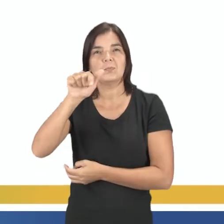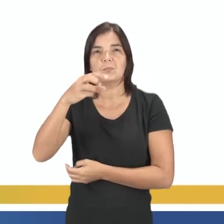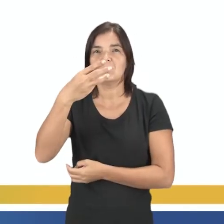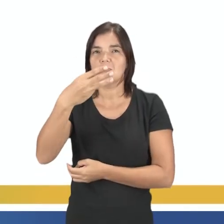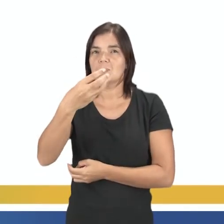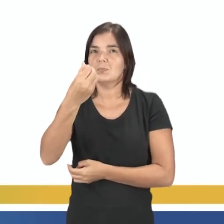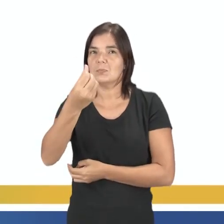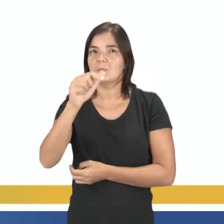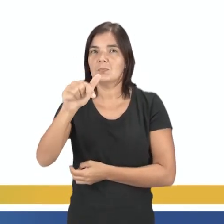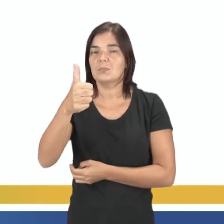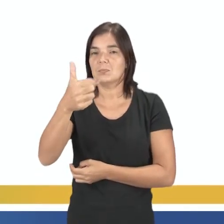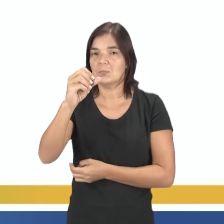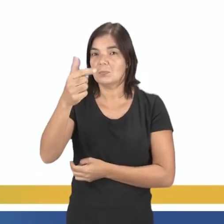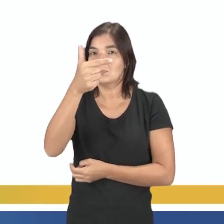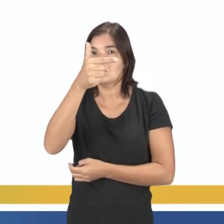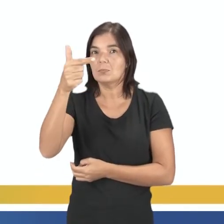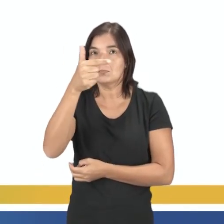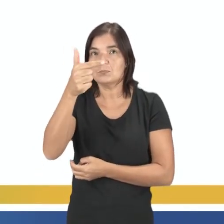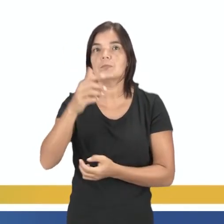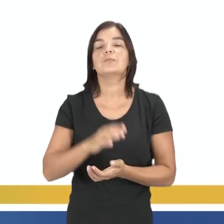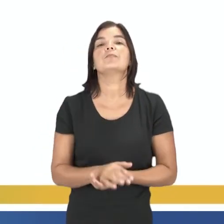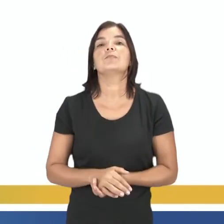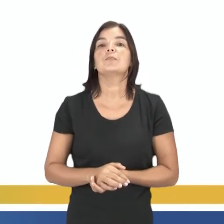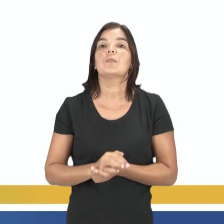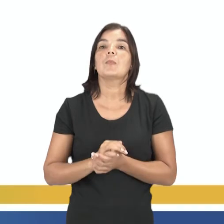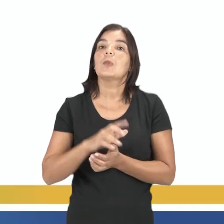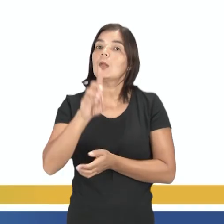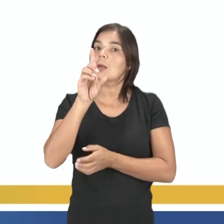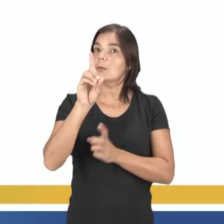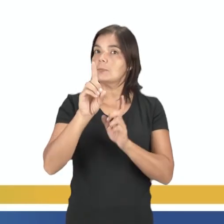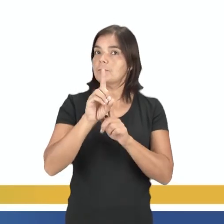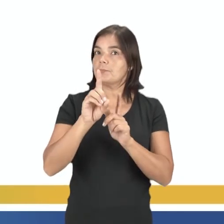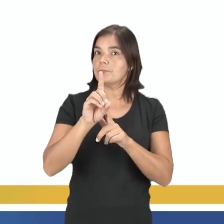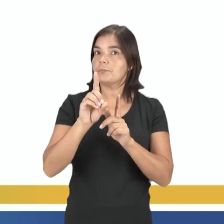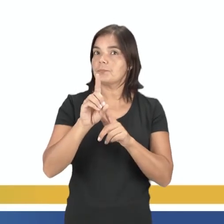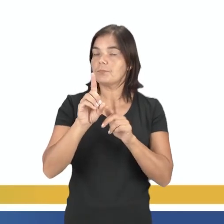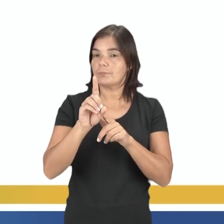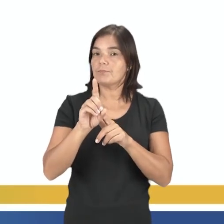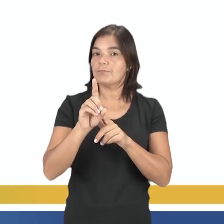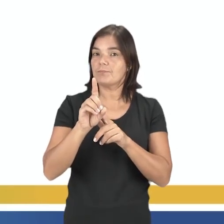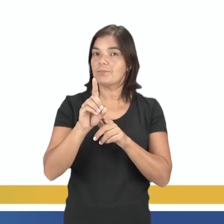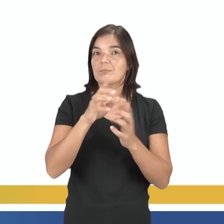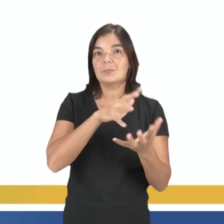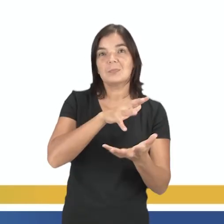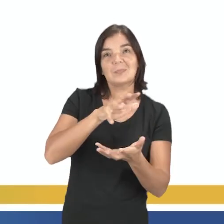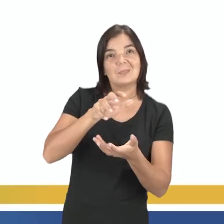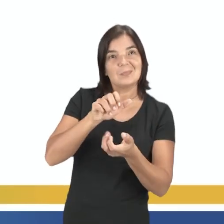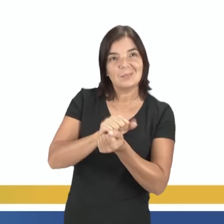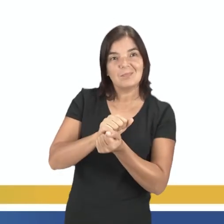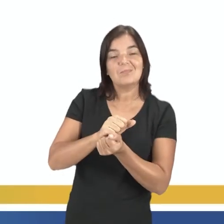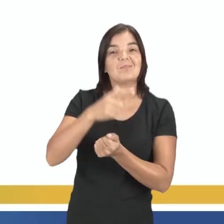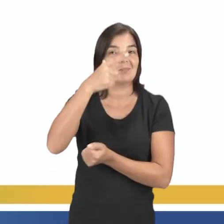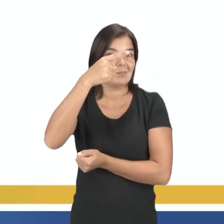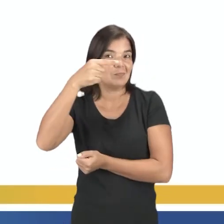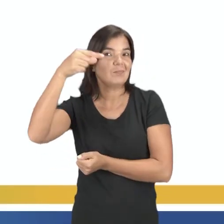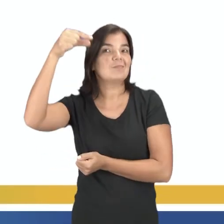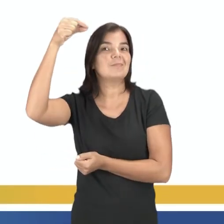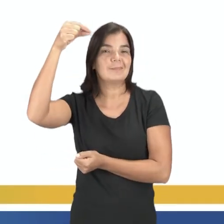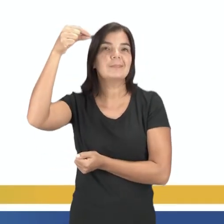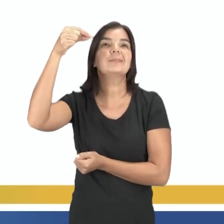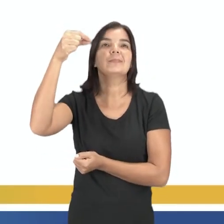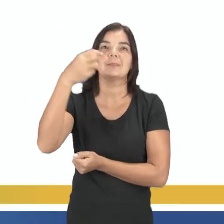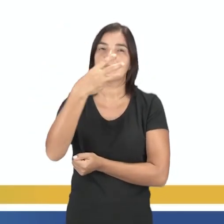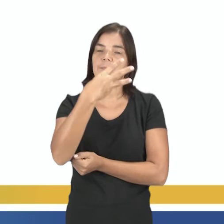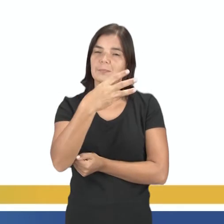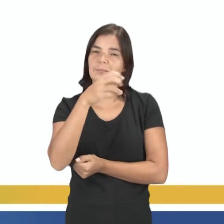10 elevado a 22 quilogramas. Ele dá a distância entre elas duas, a distância média entre elas, que é